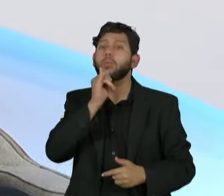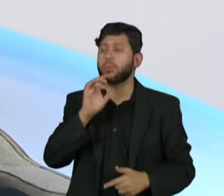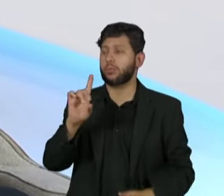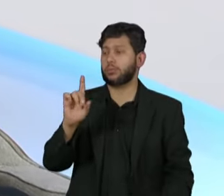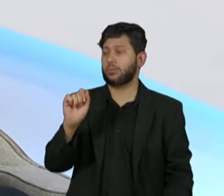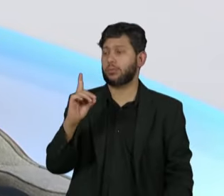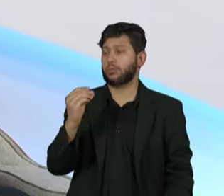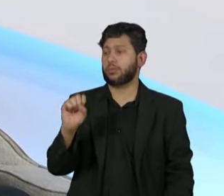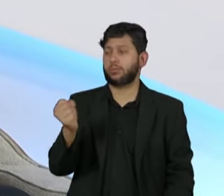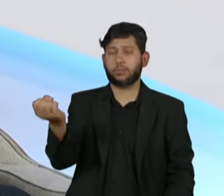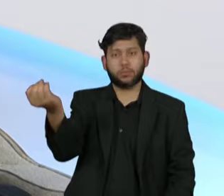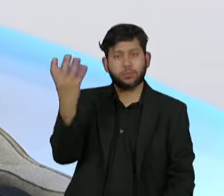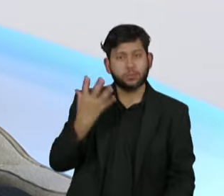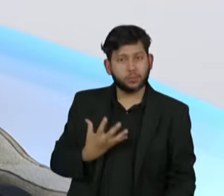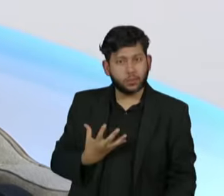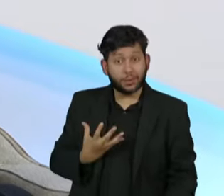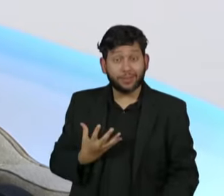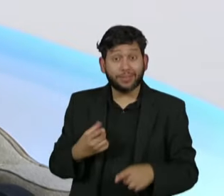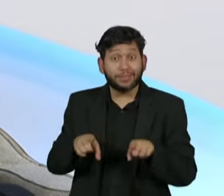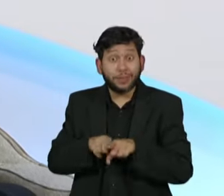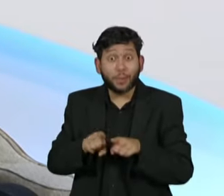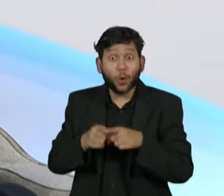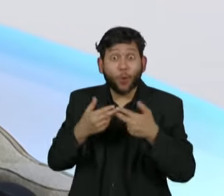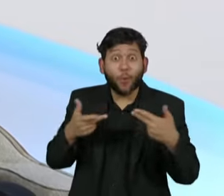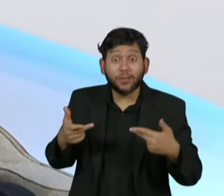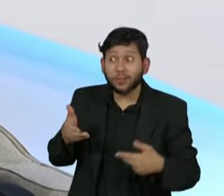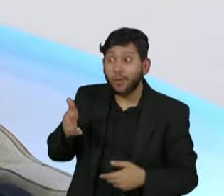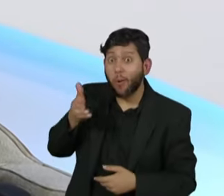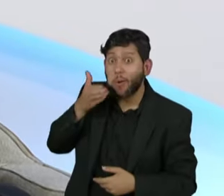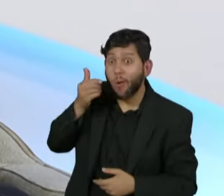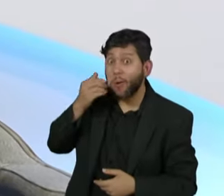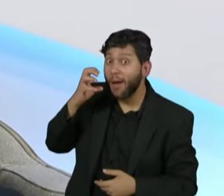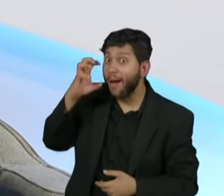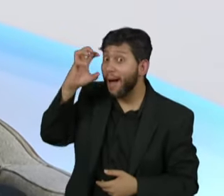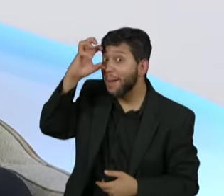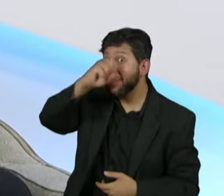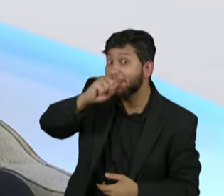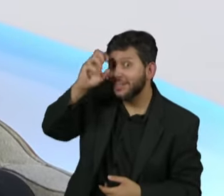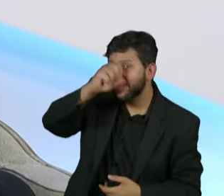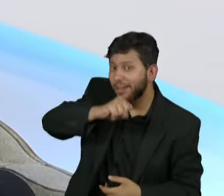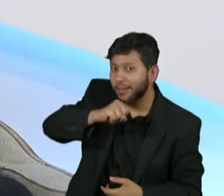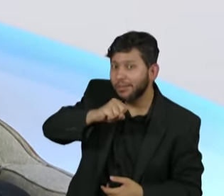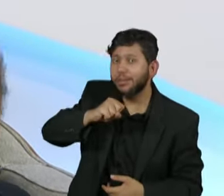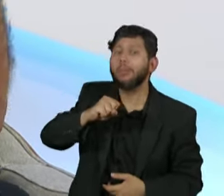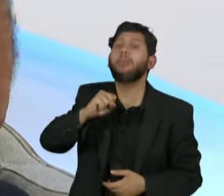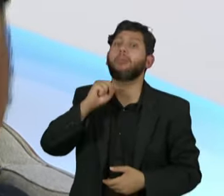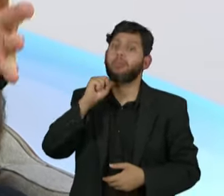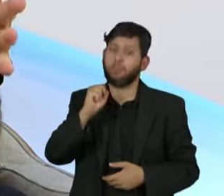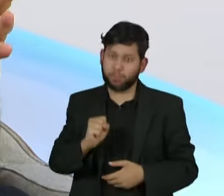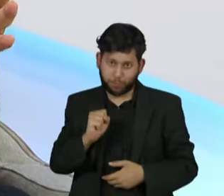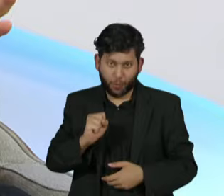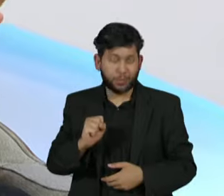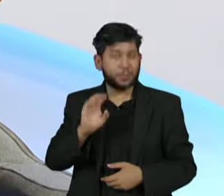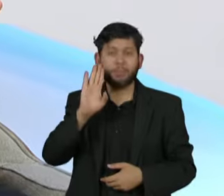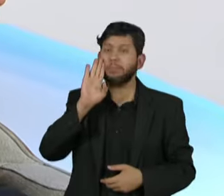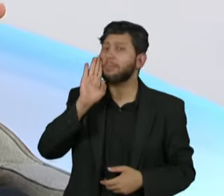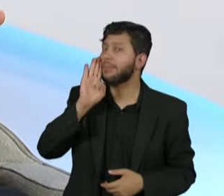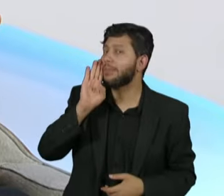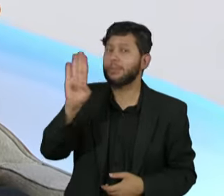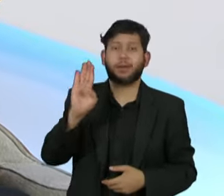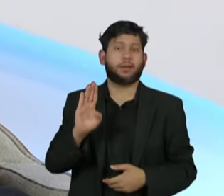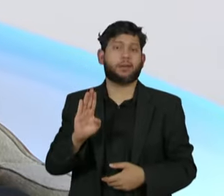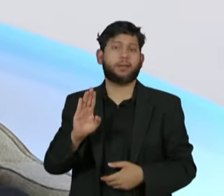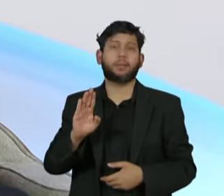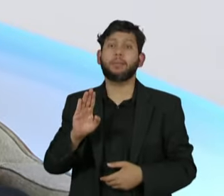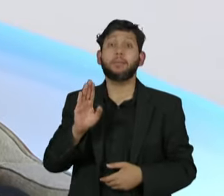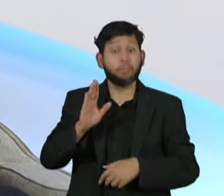e mecanismos de aprendizado artificiais corre o risco de ter a parte mais básica a